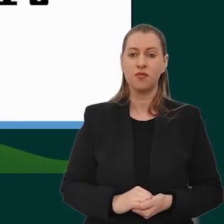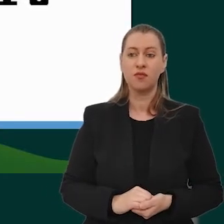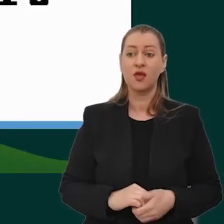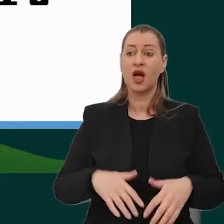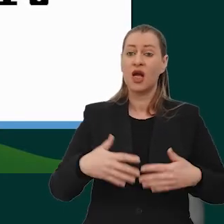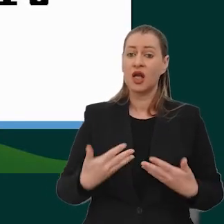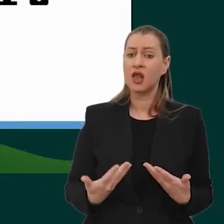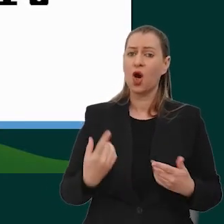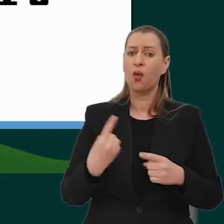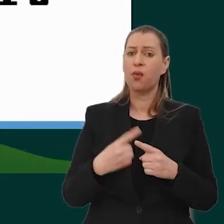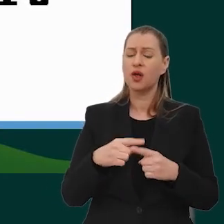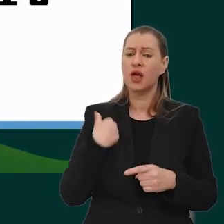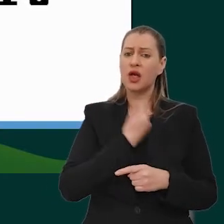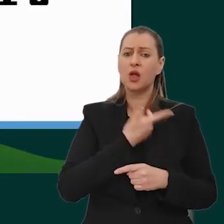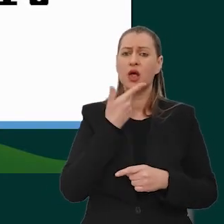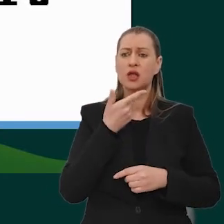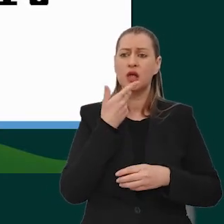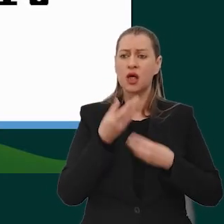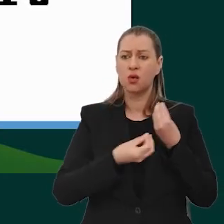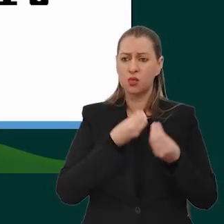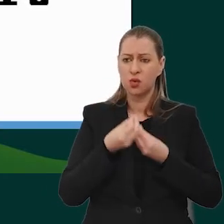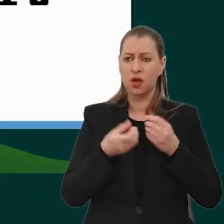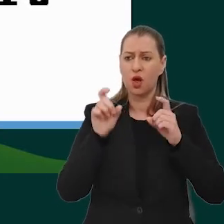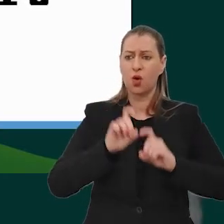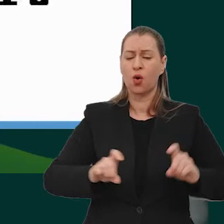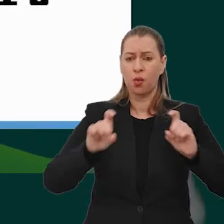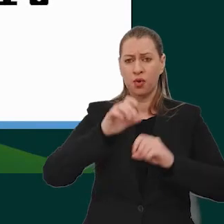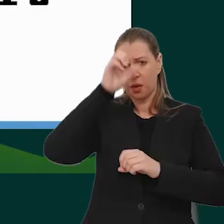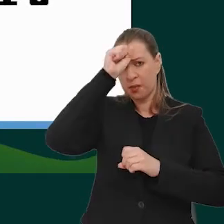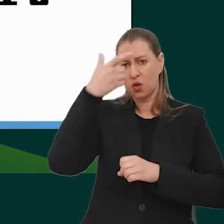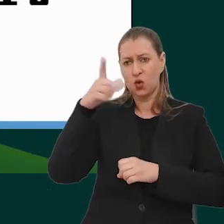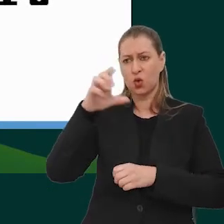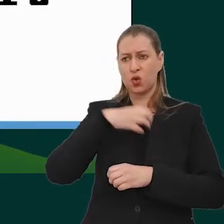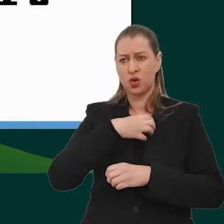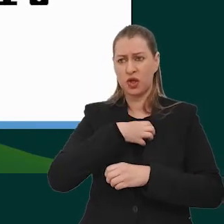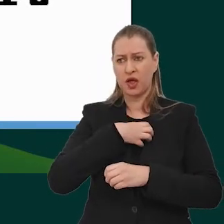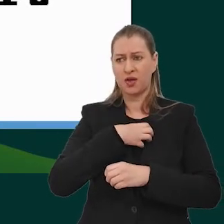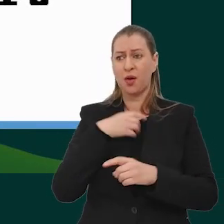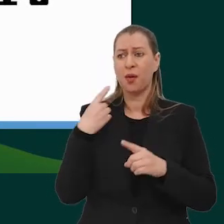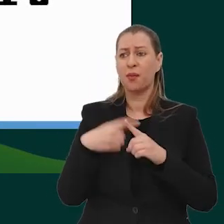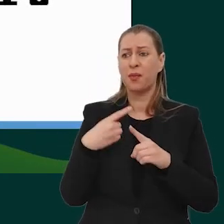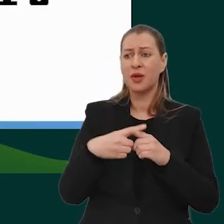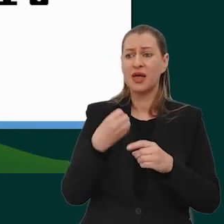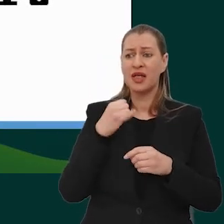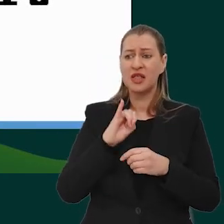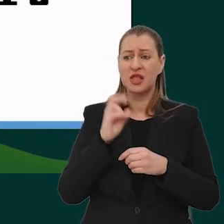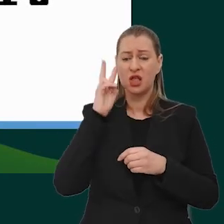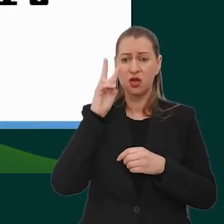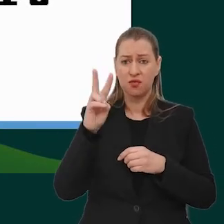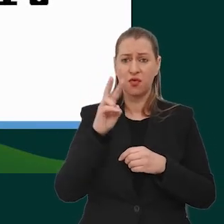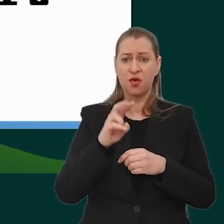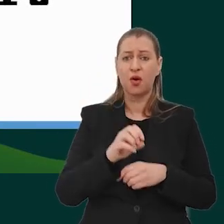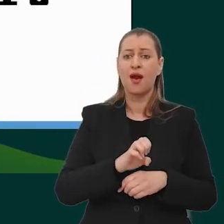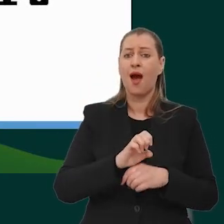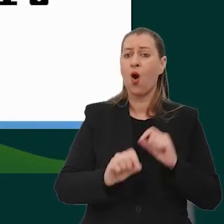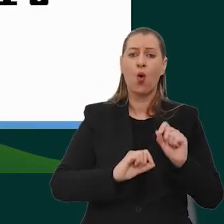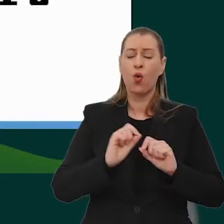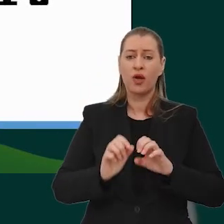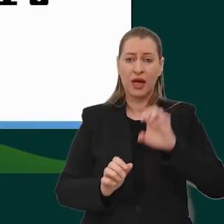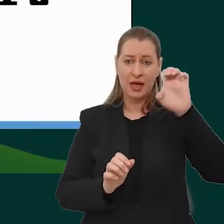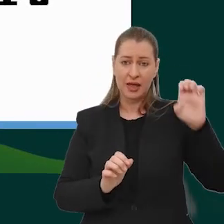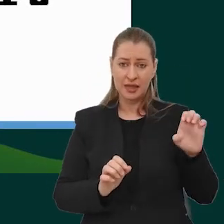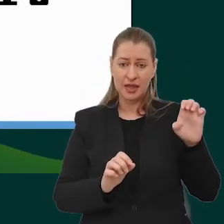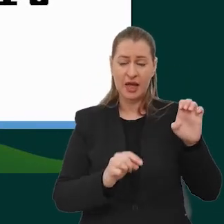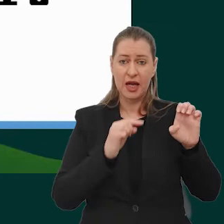Mas então, por que a gente fala que o computador aprende de outra forma? Mas é porque se vocês olharem aqui para a esquerda, o ser